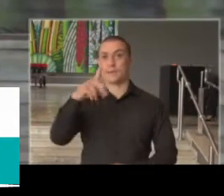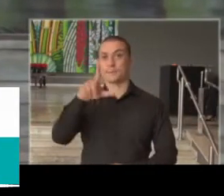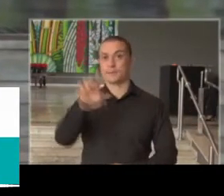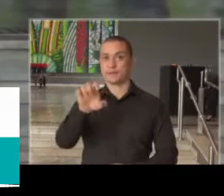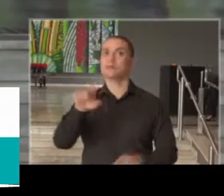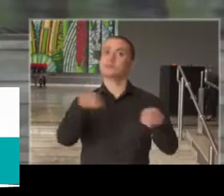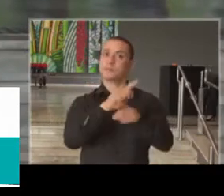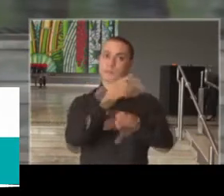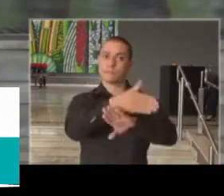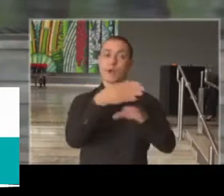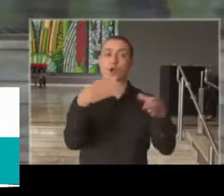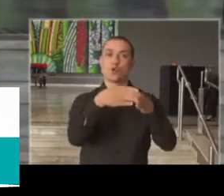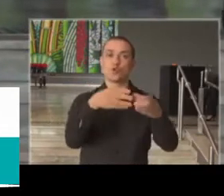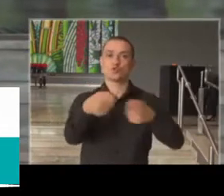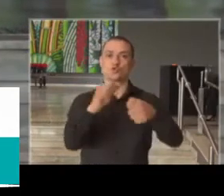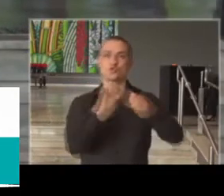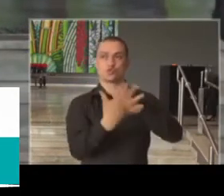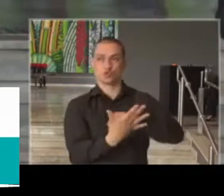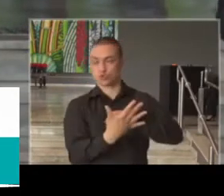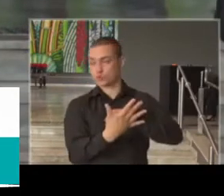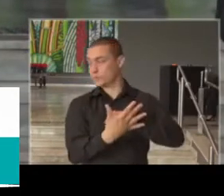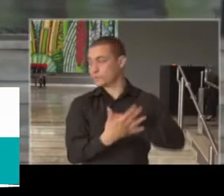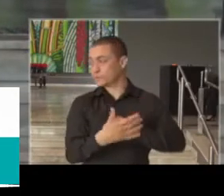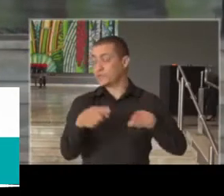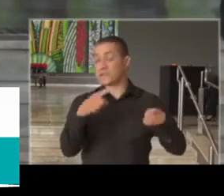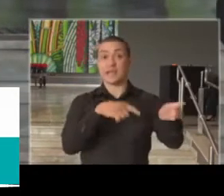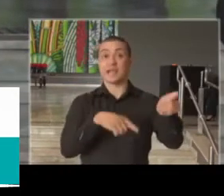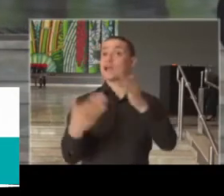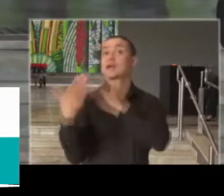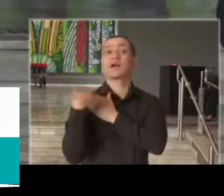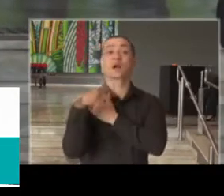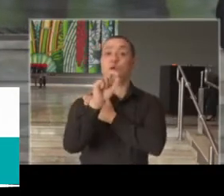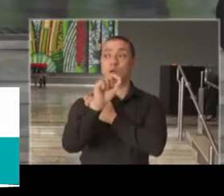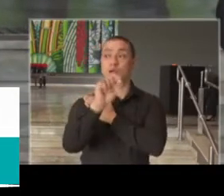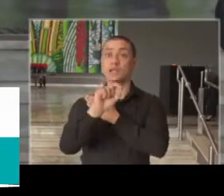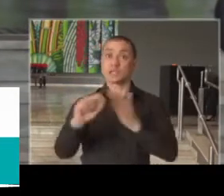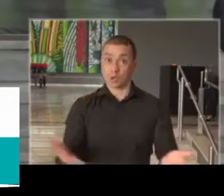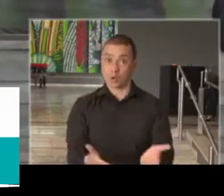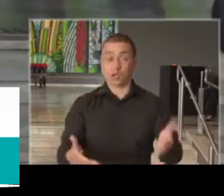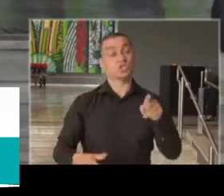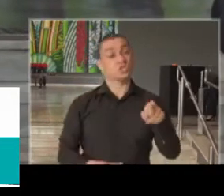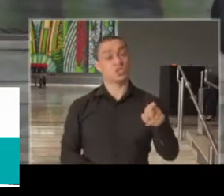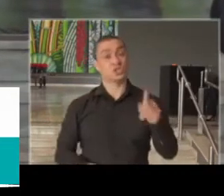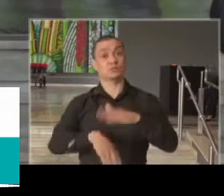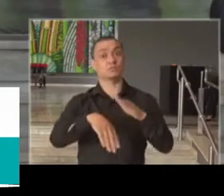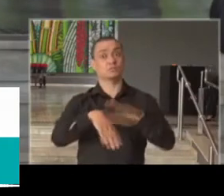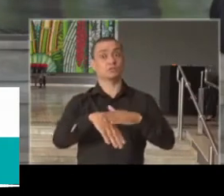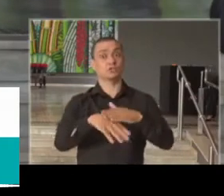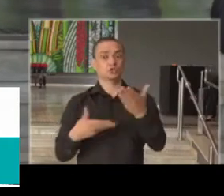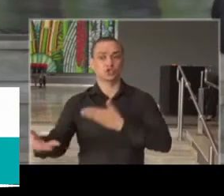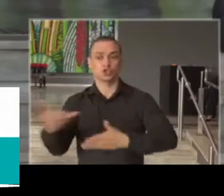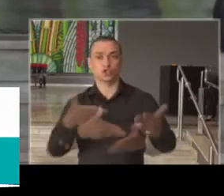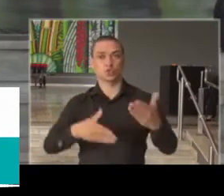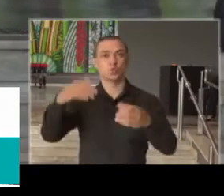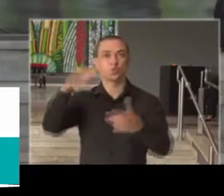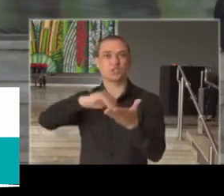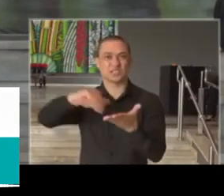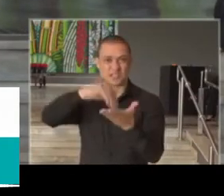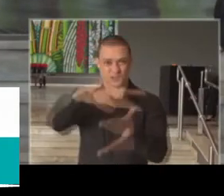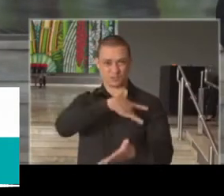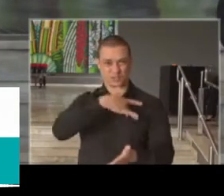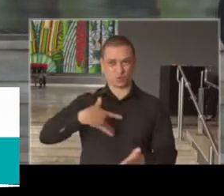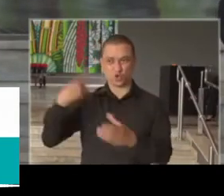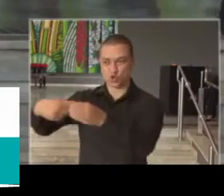Centro de Contingência do Covid-19 e tem a responsabilidade nesse centro também na coligação com todos os secretários de saúde